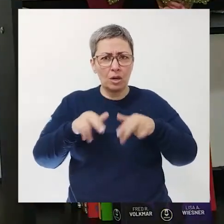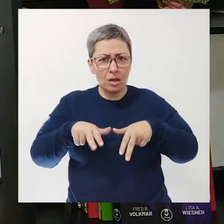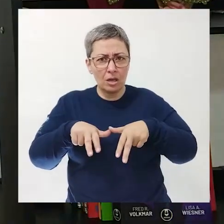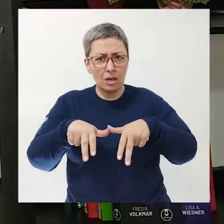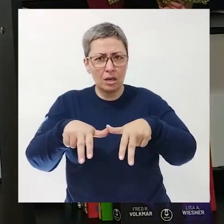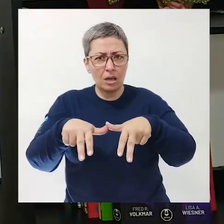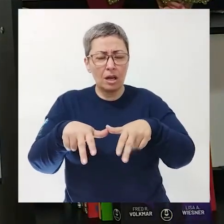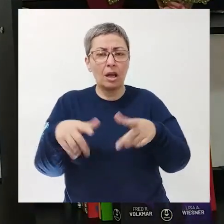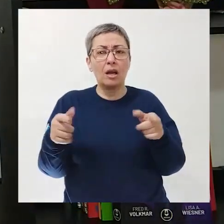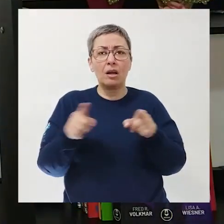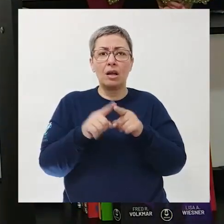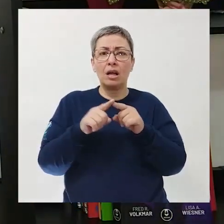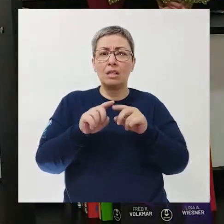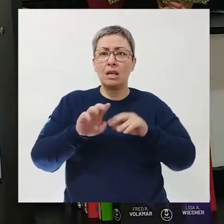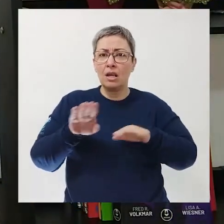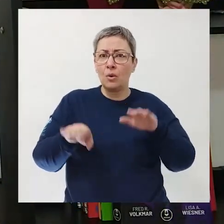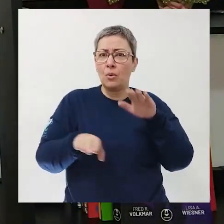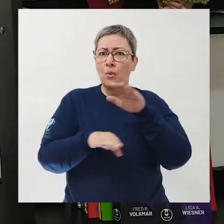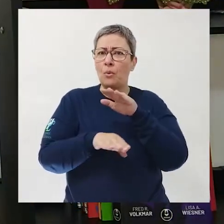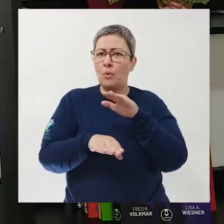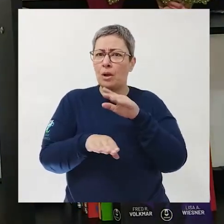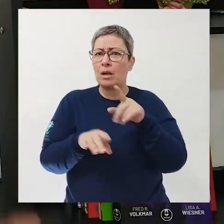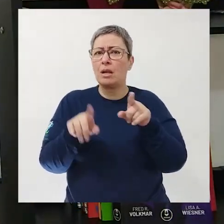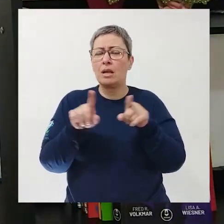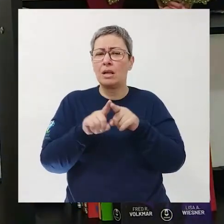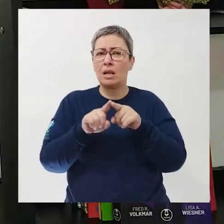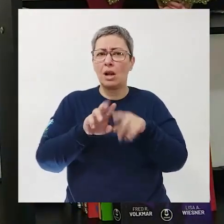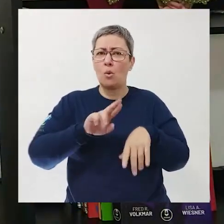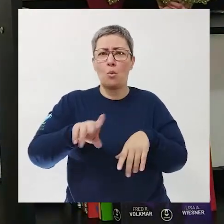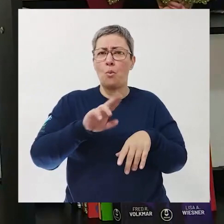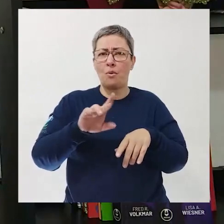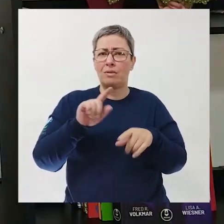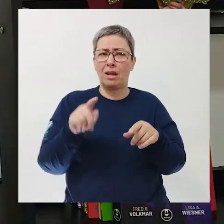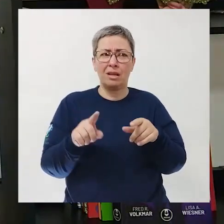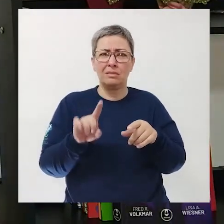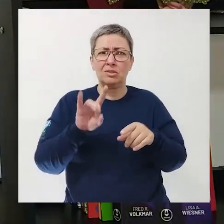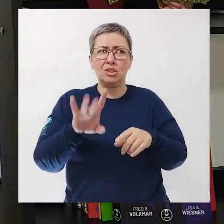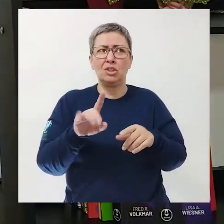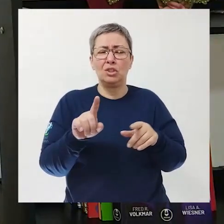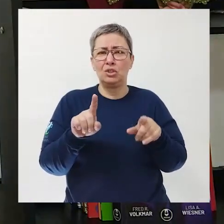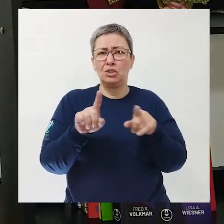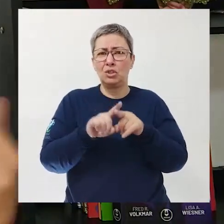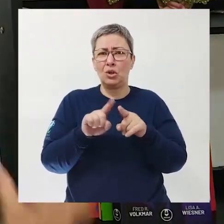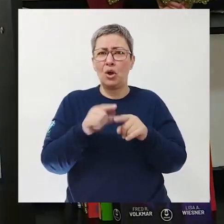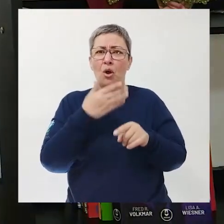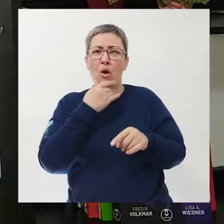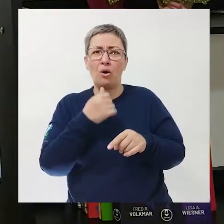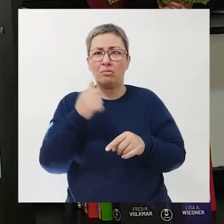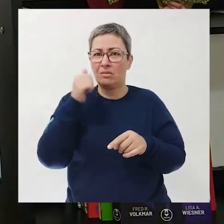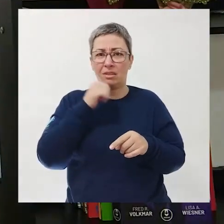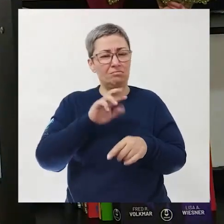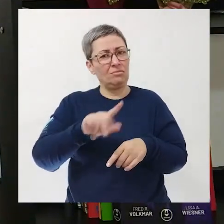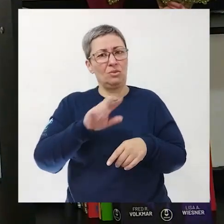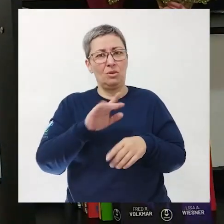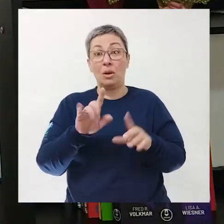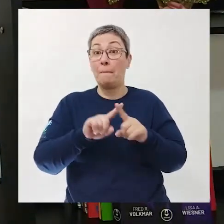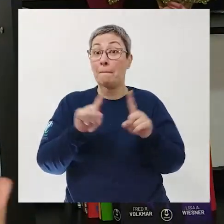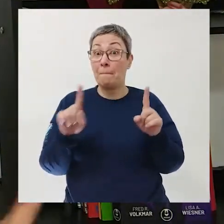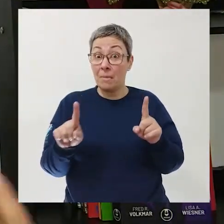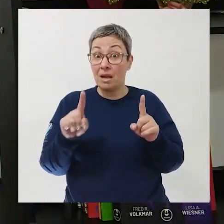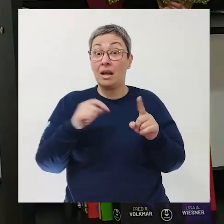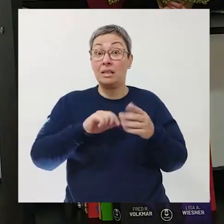gente falou, a desigualdade, então, ela não está relacionada somente entre pessoas que são homens e mulheres, né? E sim